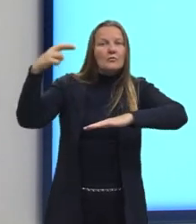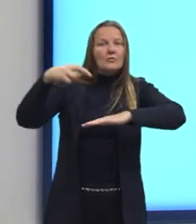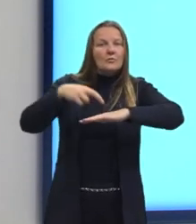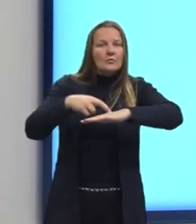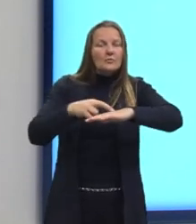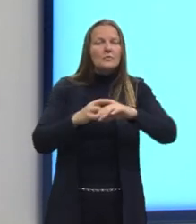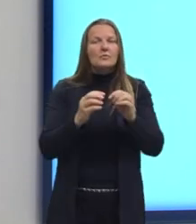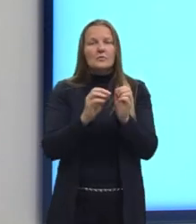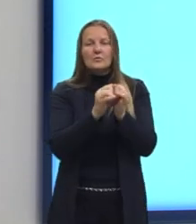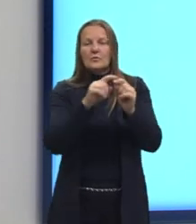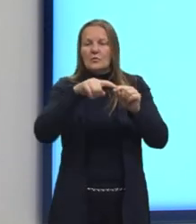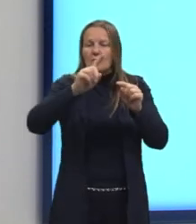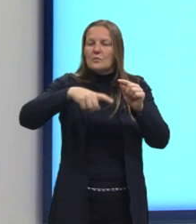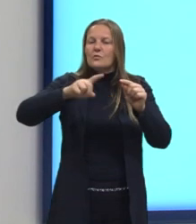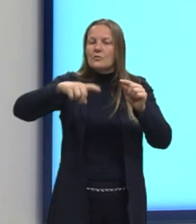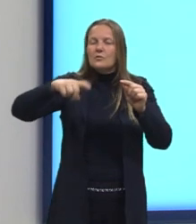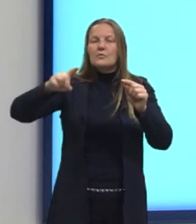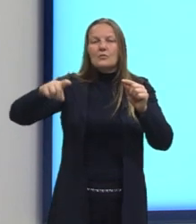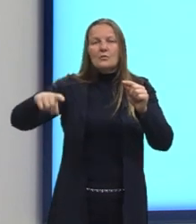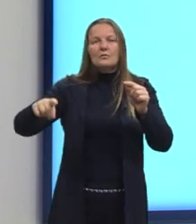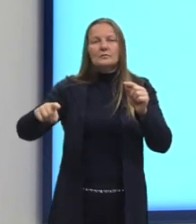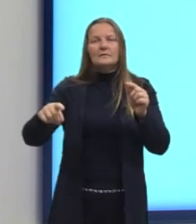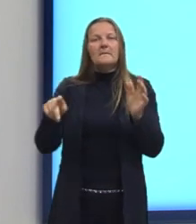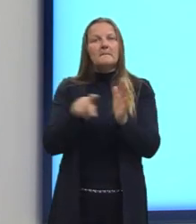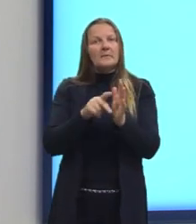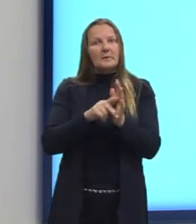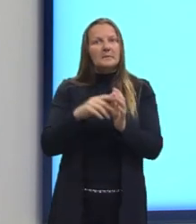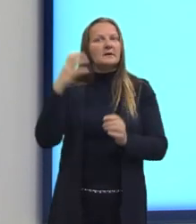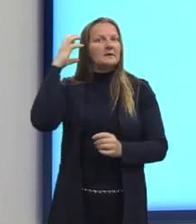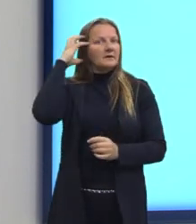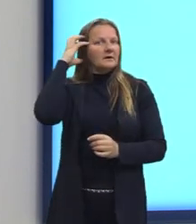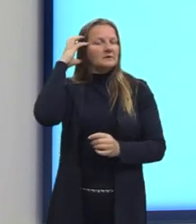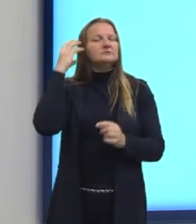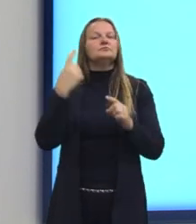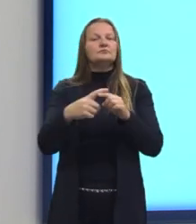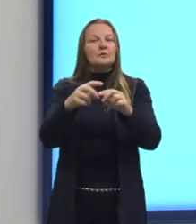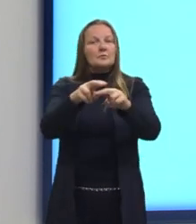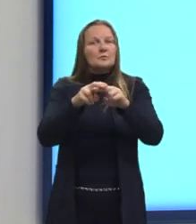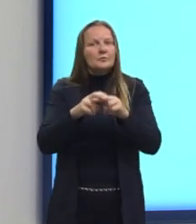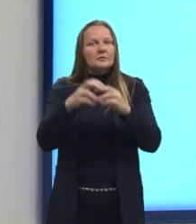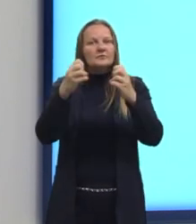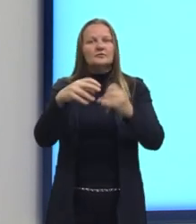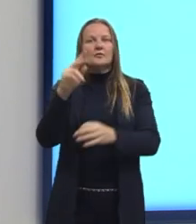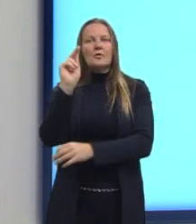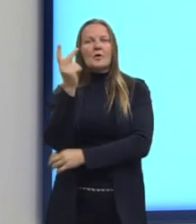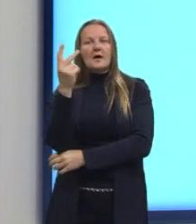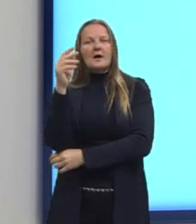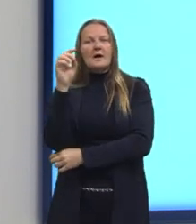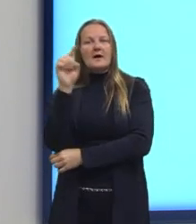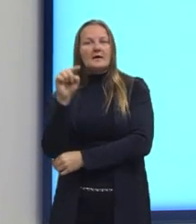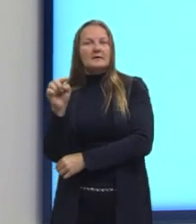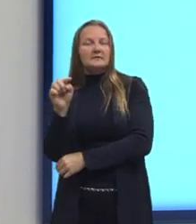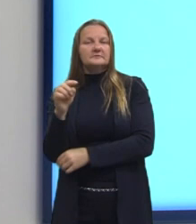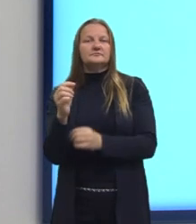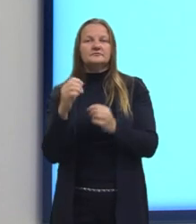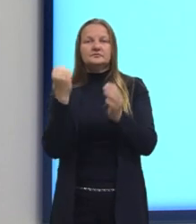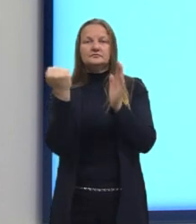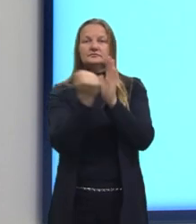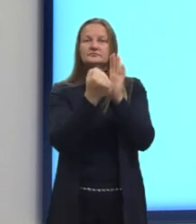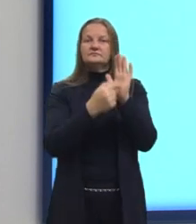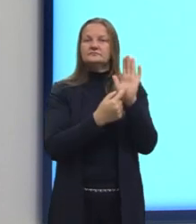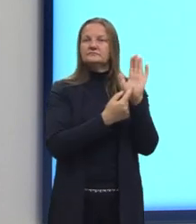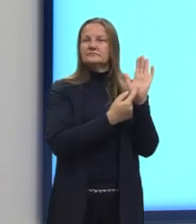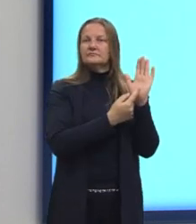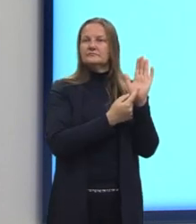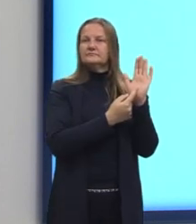essas ondas de rádio por isso então que ele foi homenageado né colocando esse